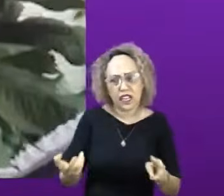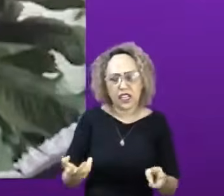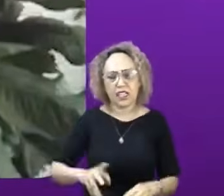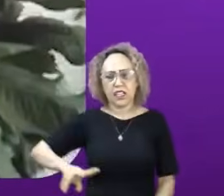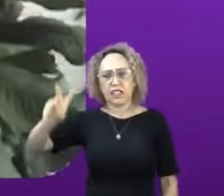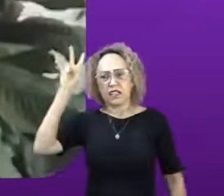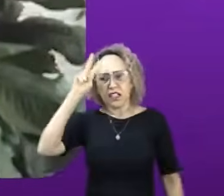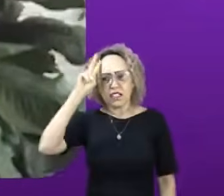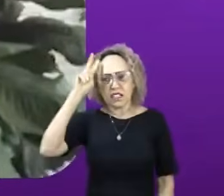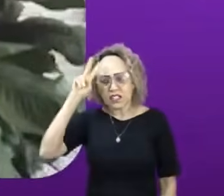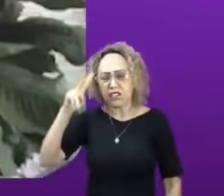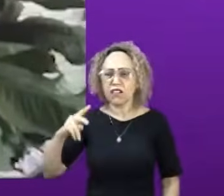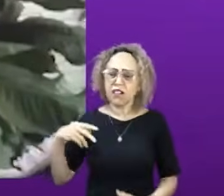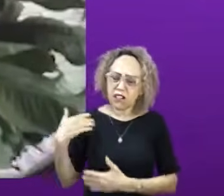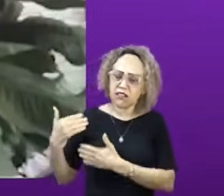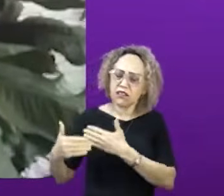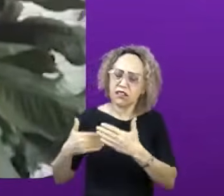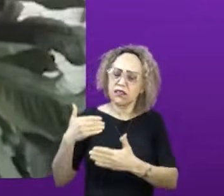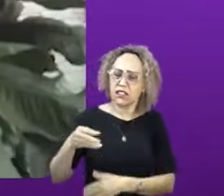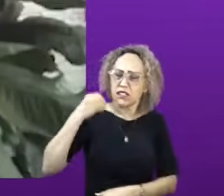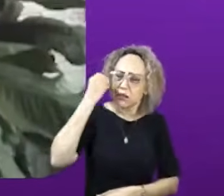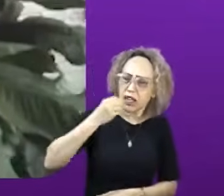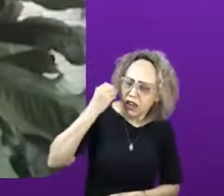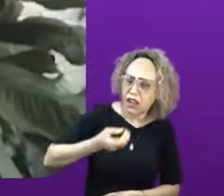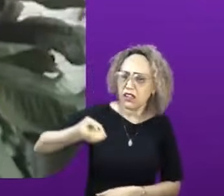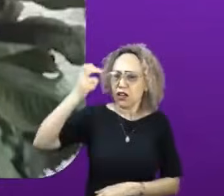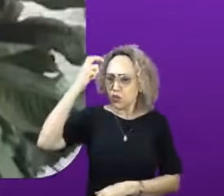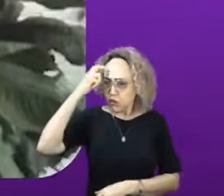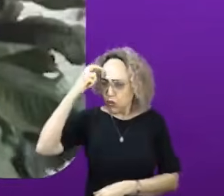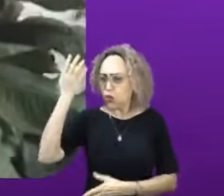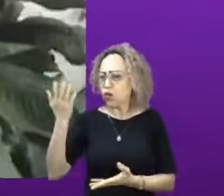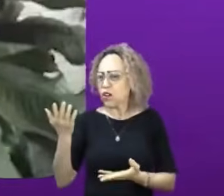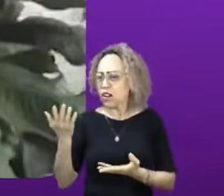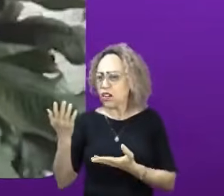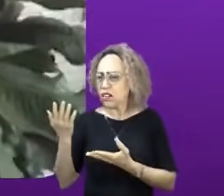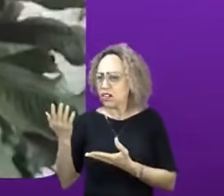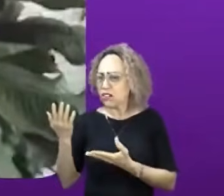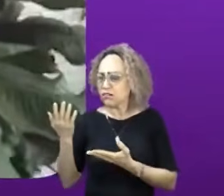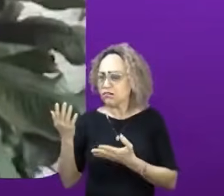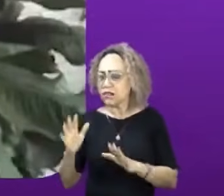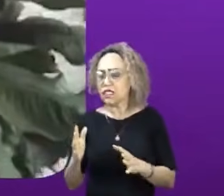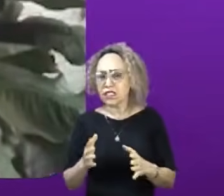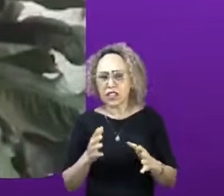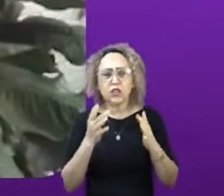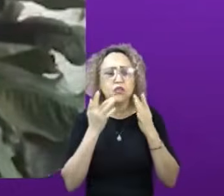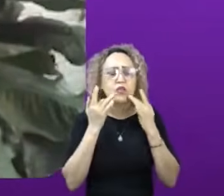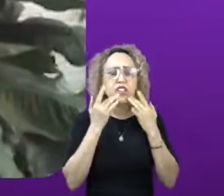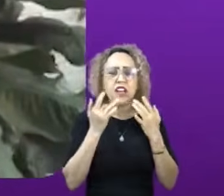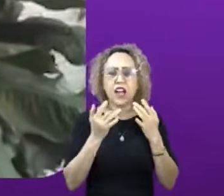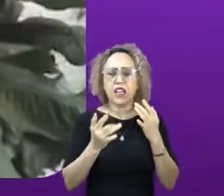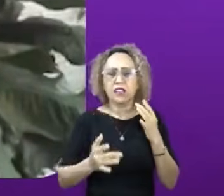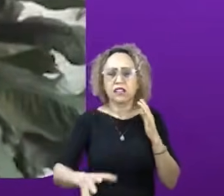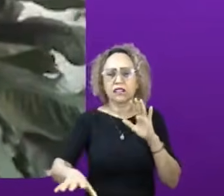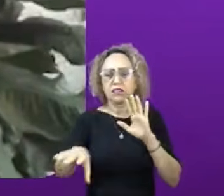histórias, das cosmologias, a gente entender o teatro não como uma apropriação